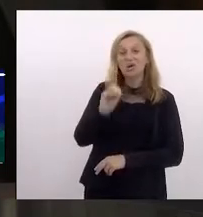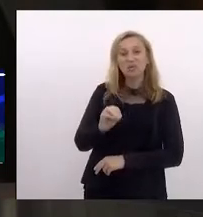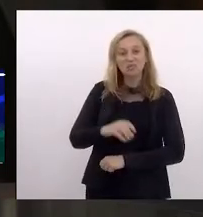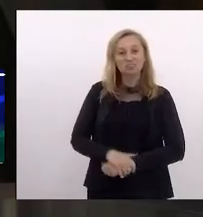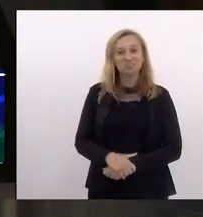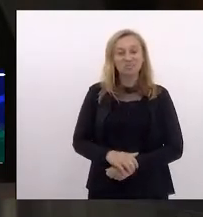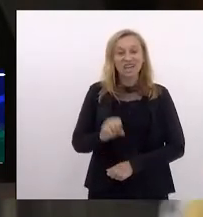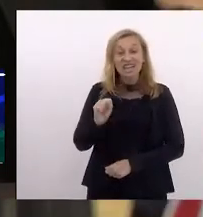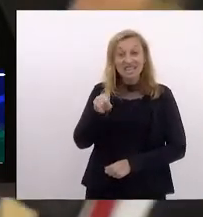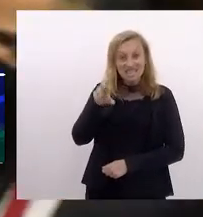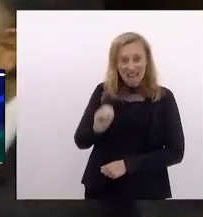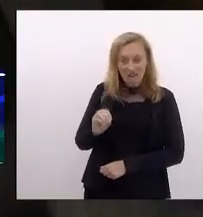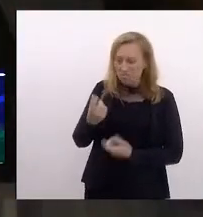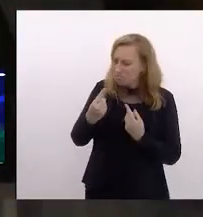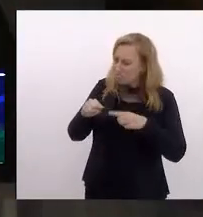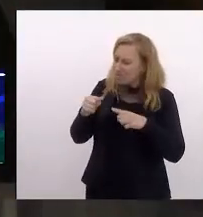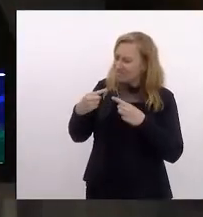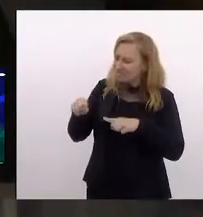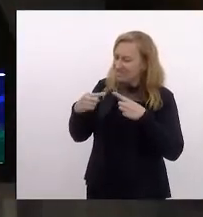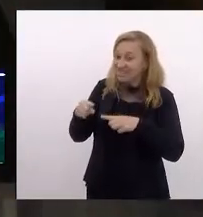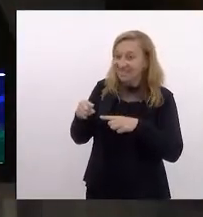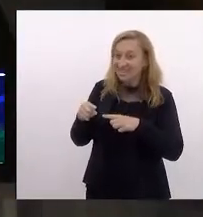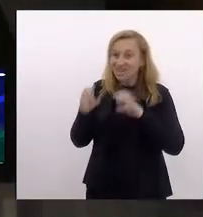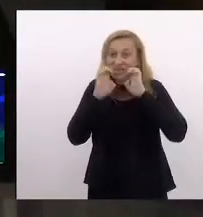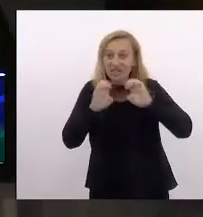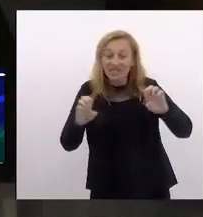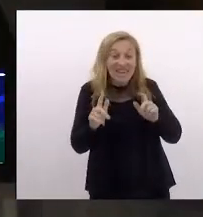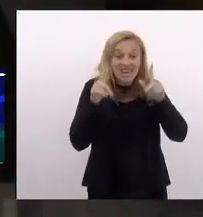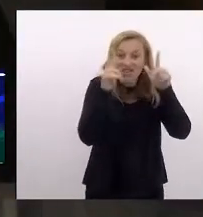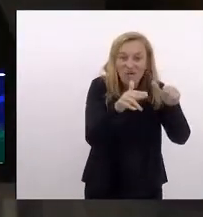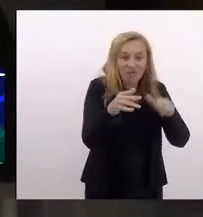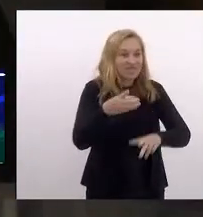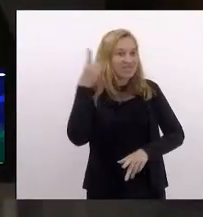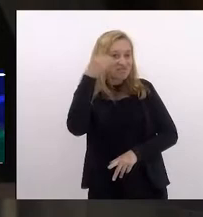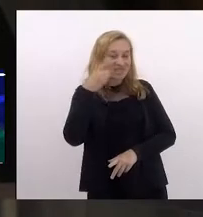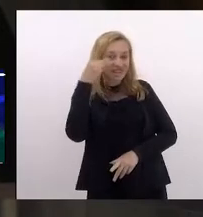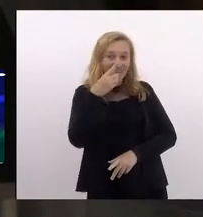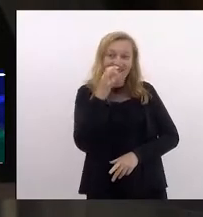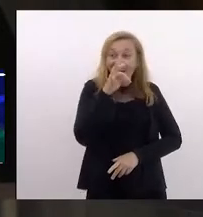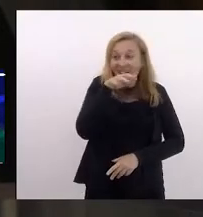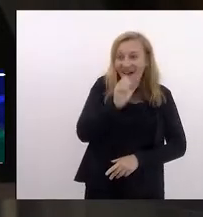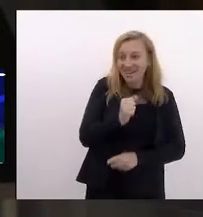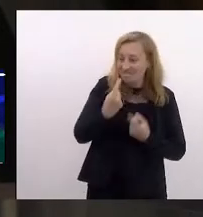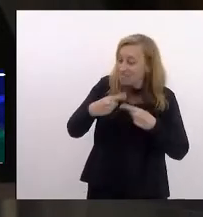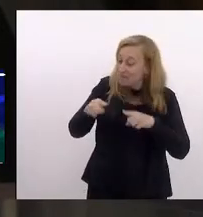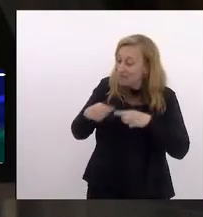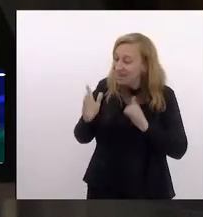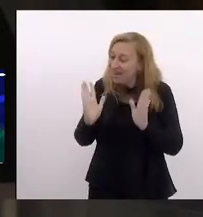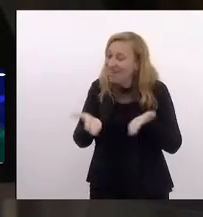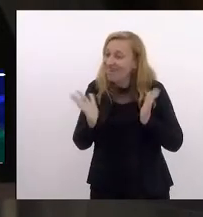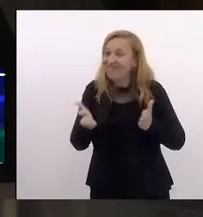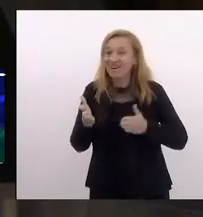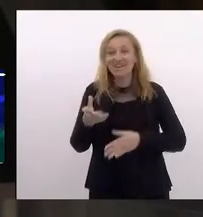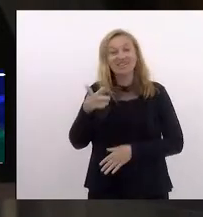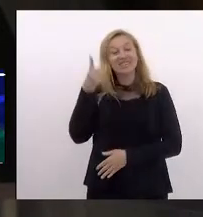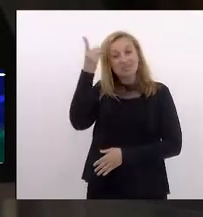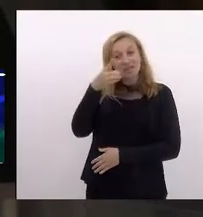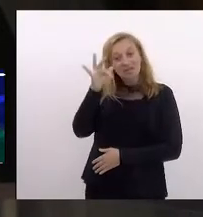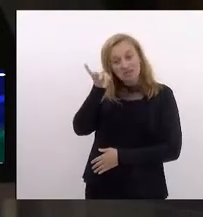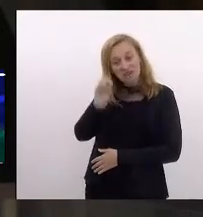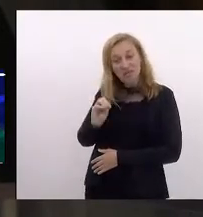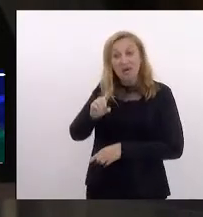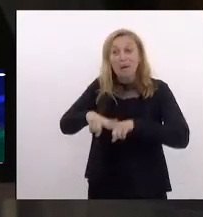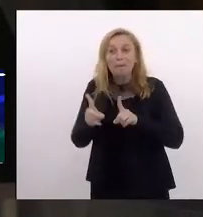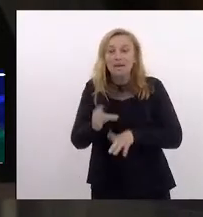Saulo perseguiam o evangelho que nem o deputado Átila Nunes Tem tempo que ela tá no perseguir agora Deputado Fábio Silva